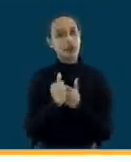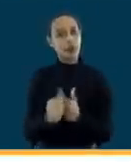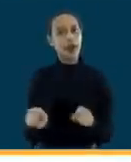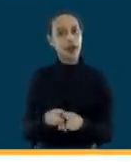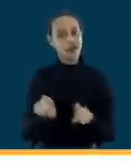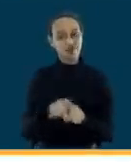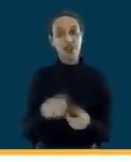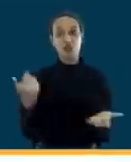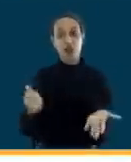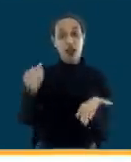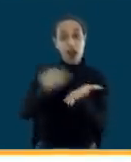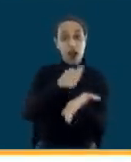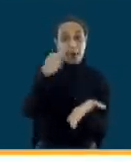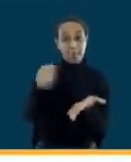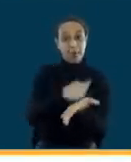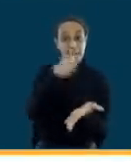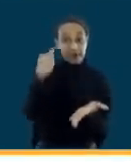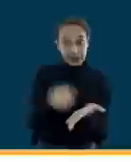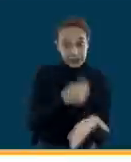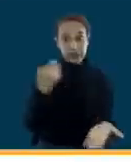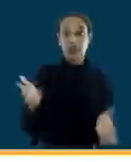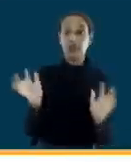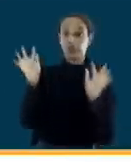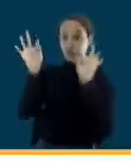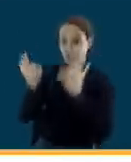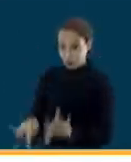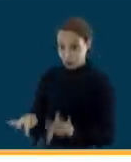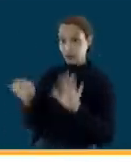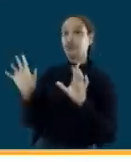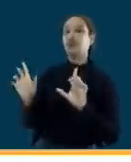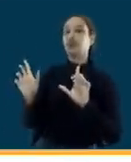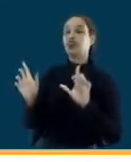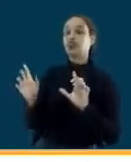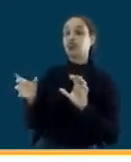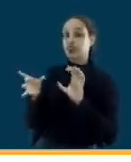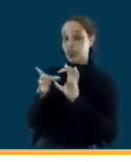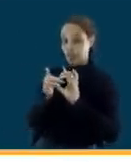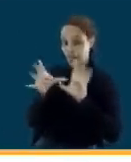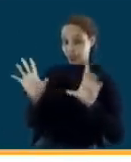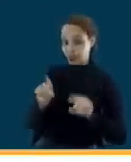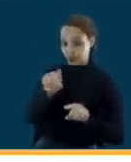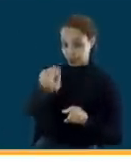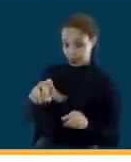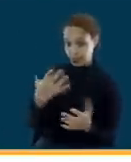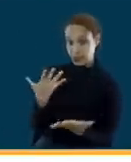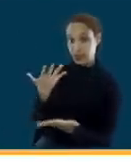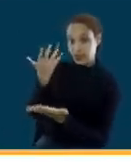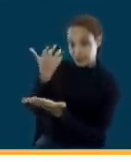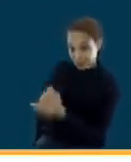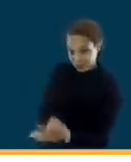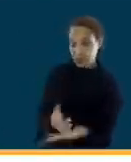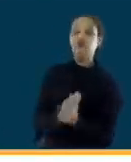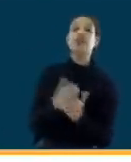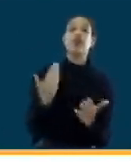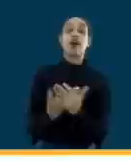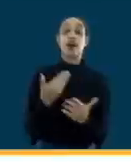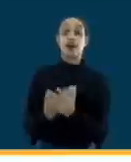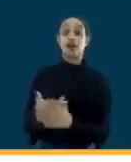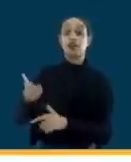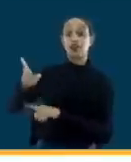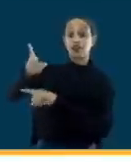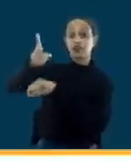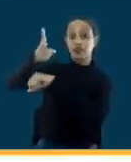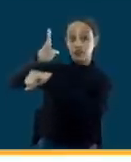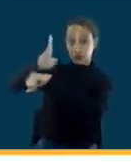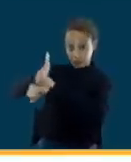apostila, que após o final do curso poderá ser disponibilizada, e as aulas estarão sendo filmadas, registradas, isso vai se